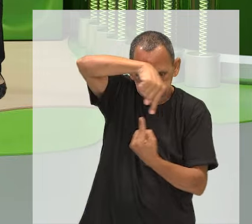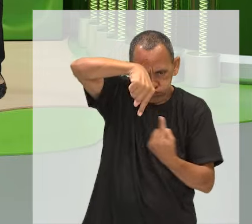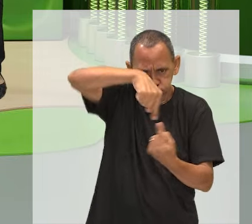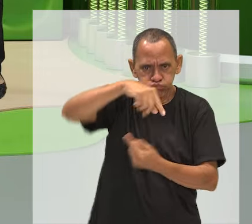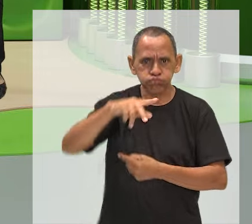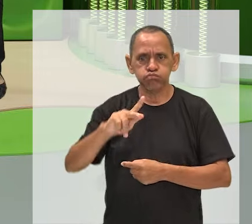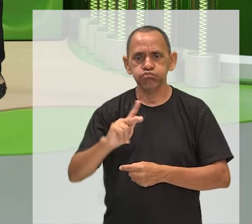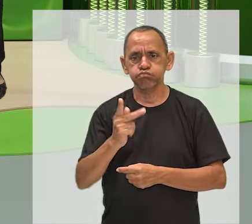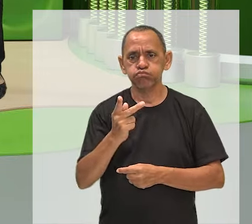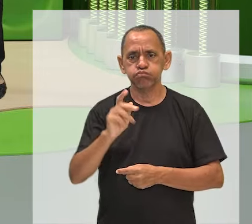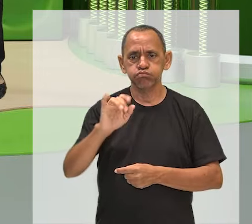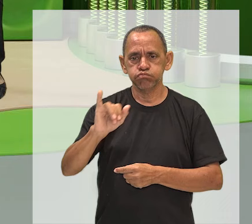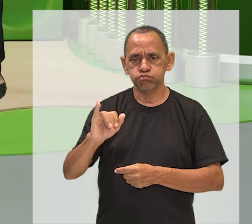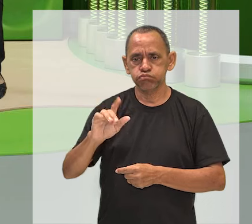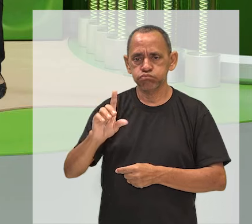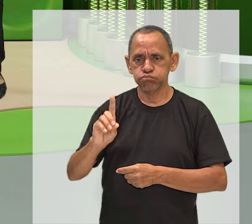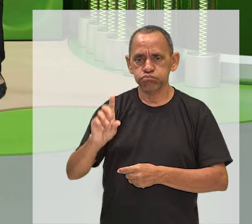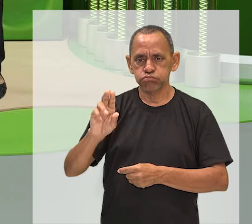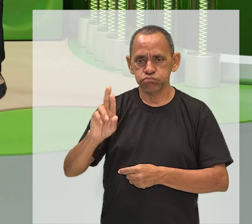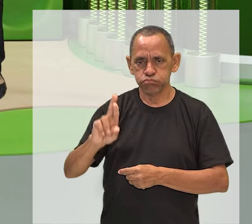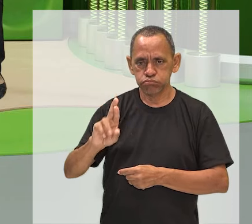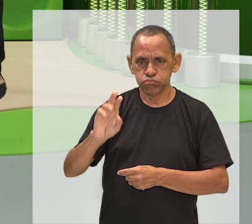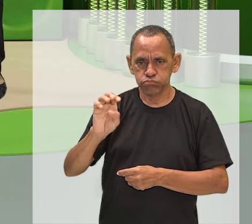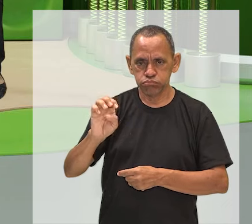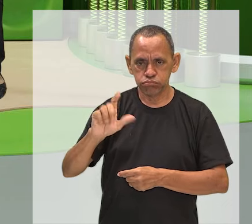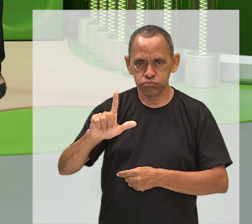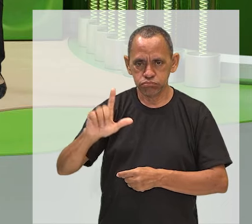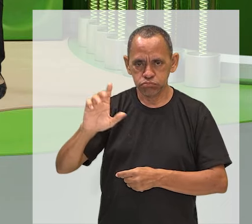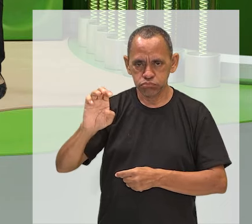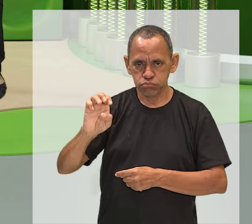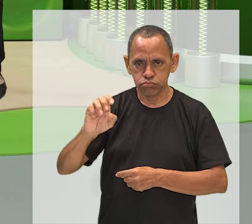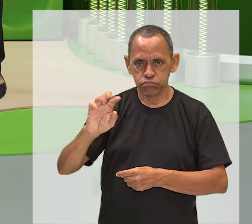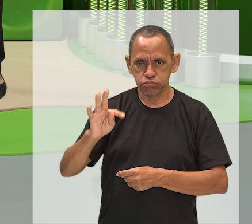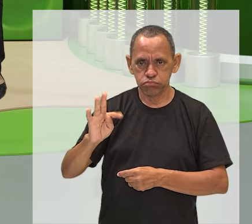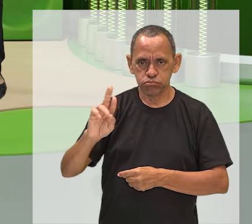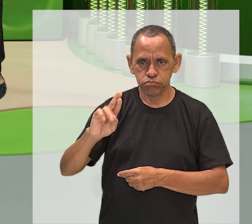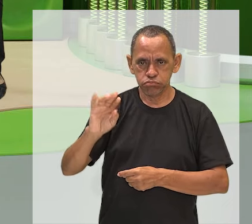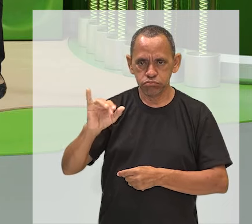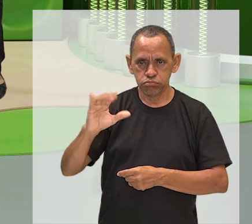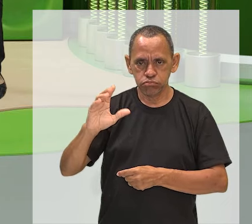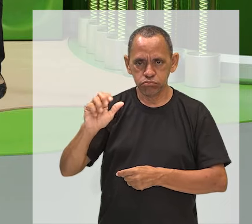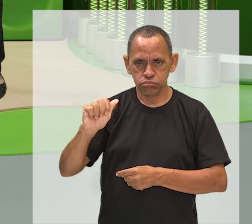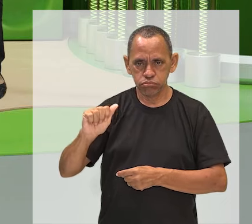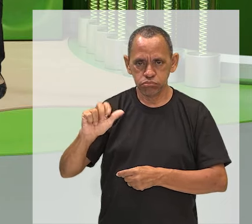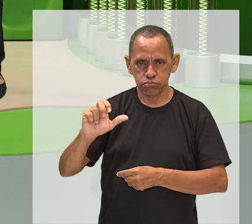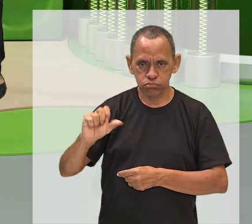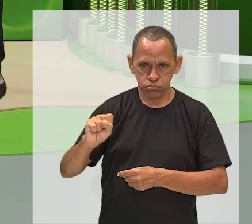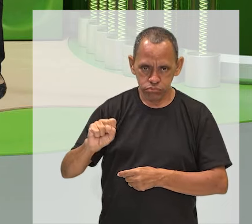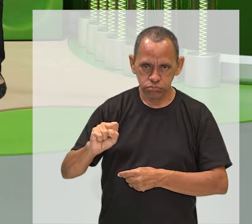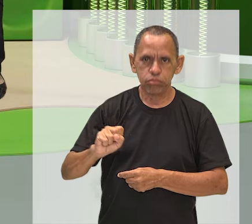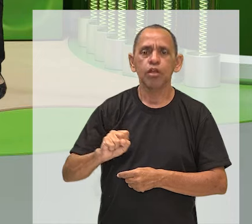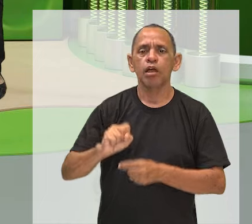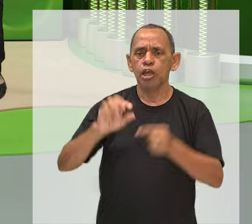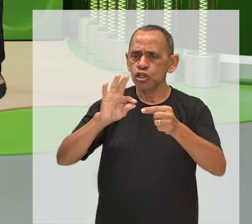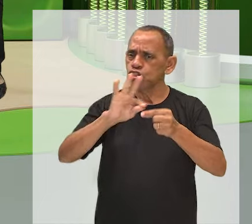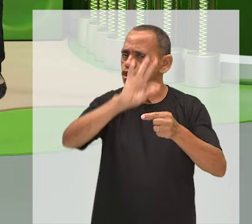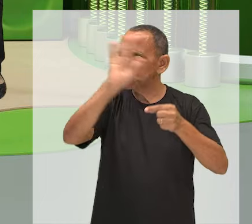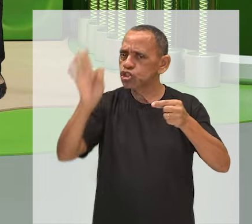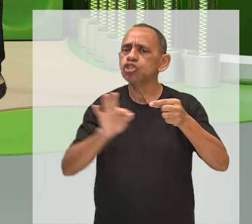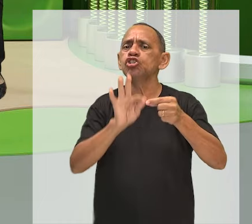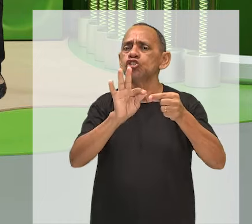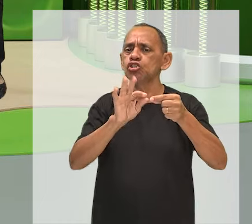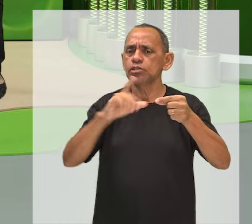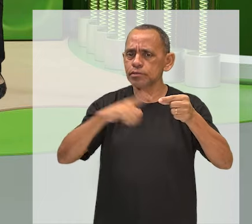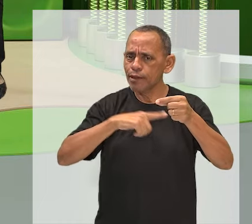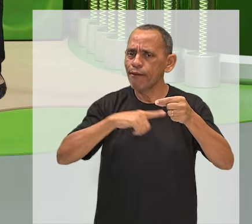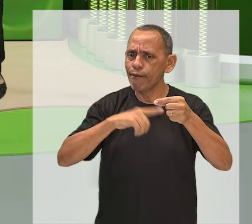sempre lembrar que a nossa floresta ela vai ser indispensável, né, para todo esse ciclo, certo? Então a nossa